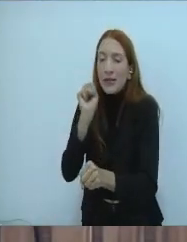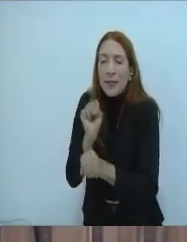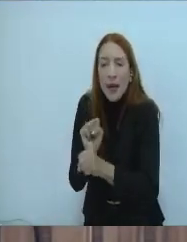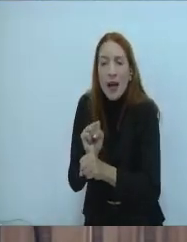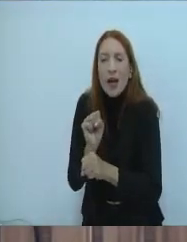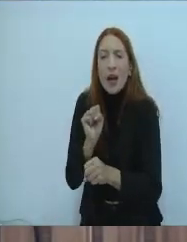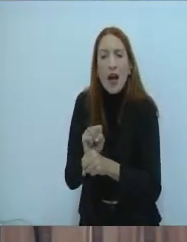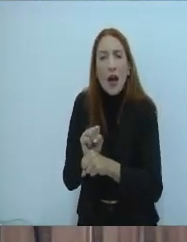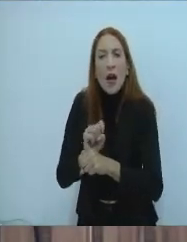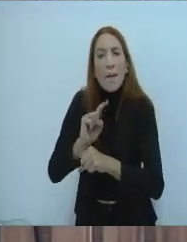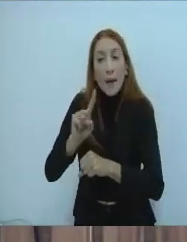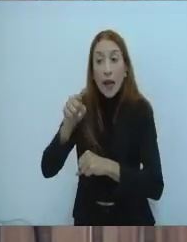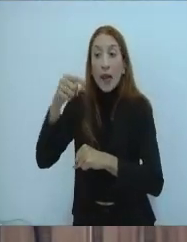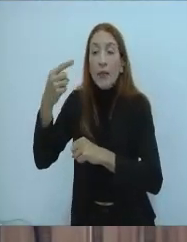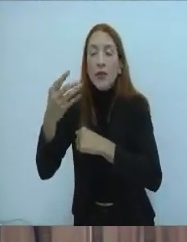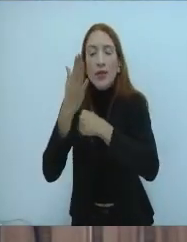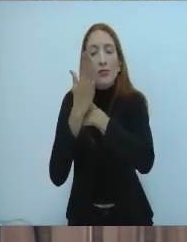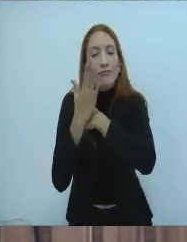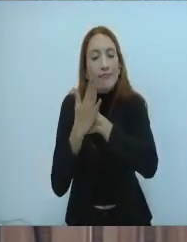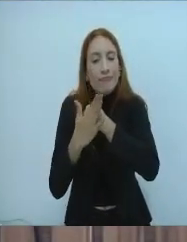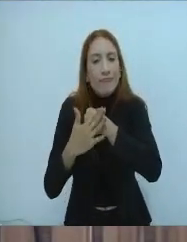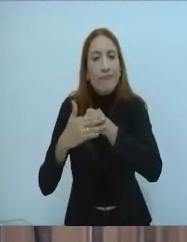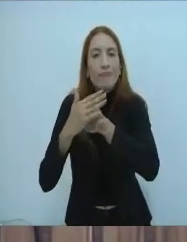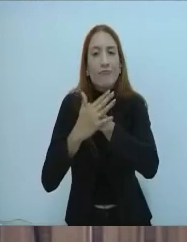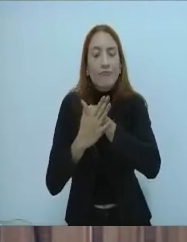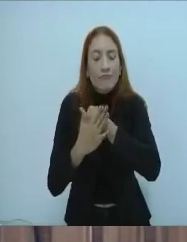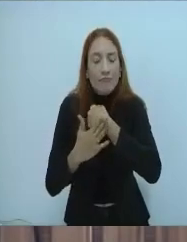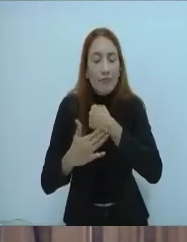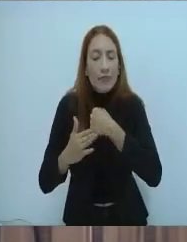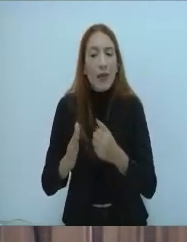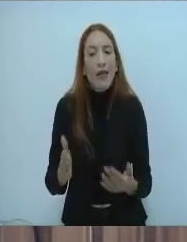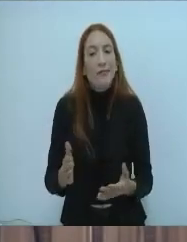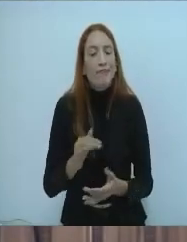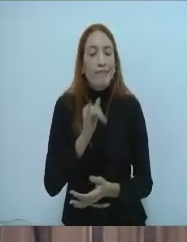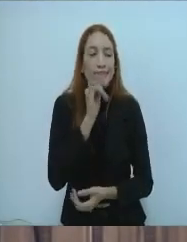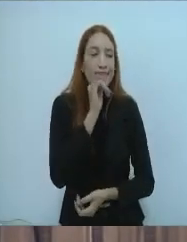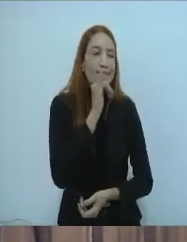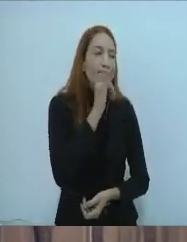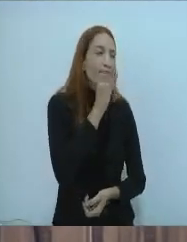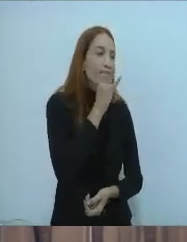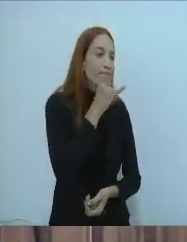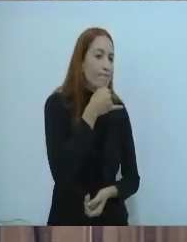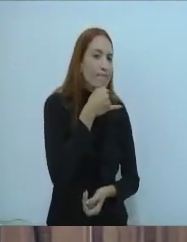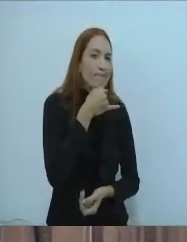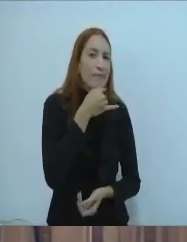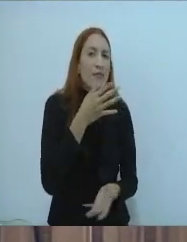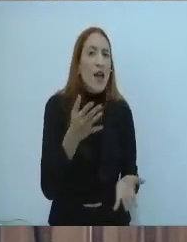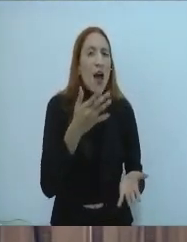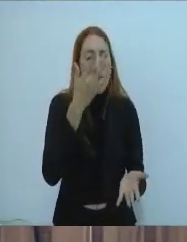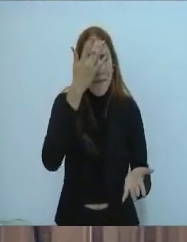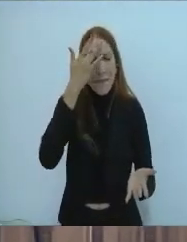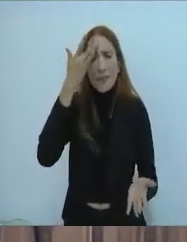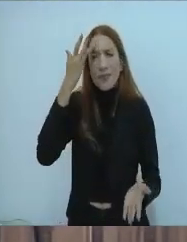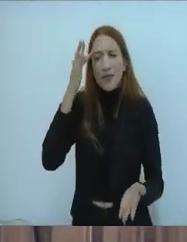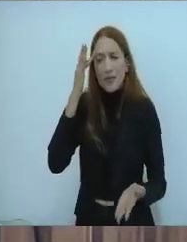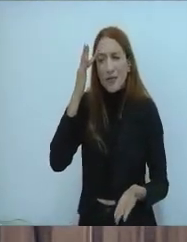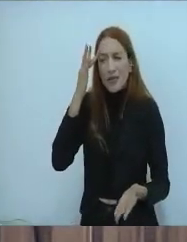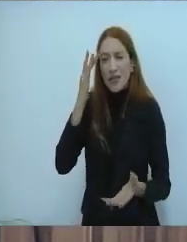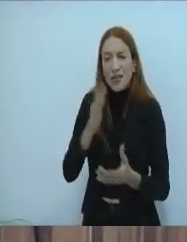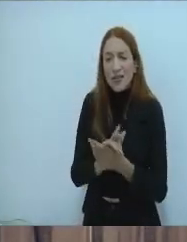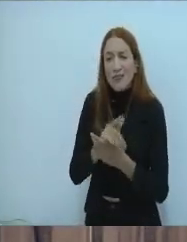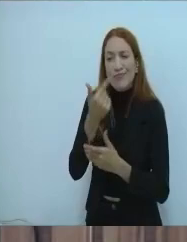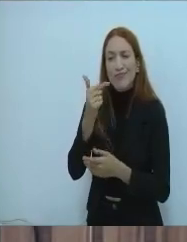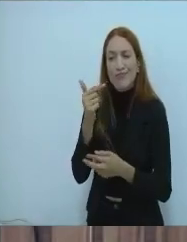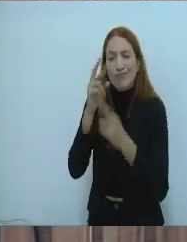para serem cuidados e tratados Infelizmente essa oposição que não tem nenhuma